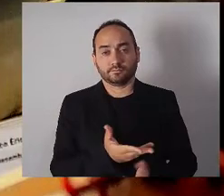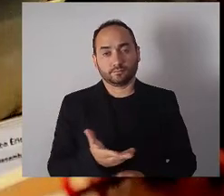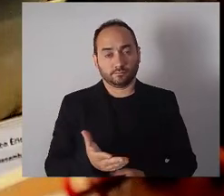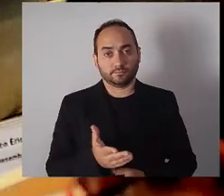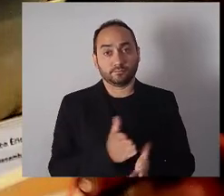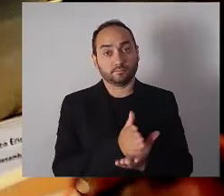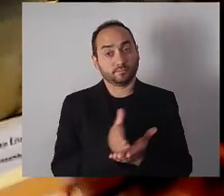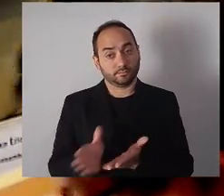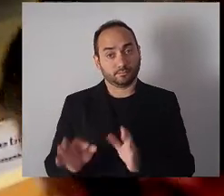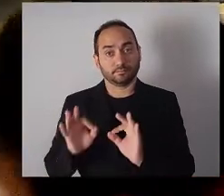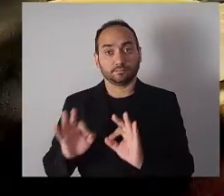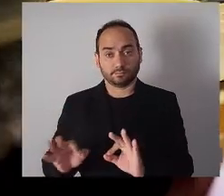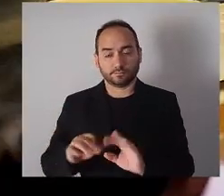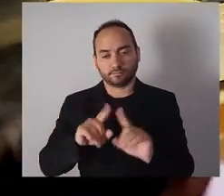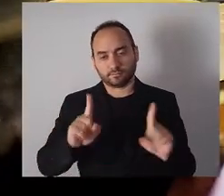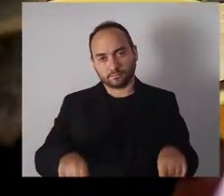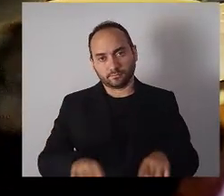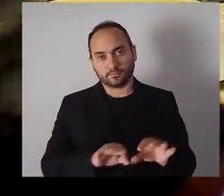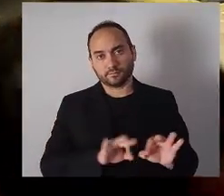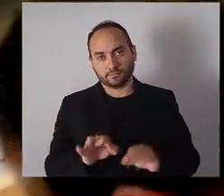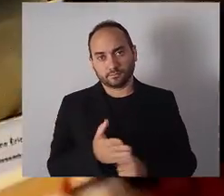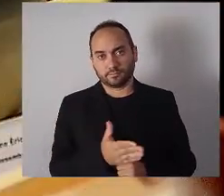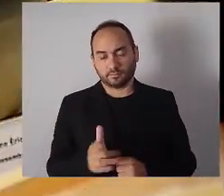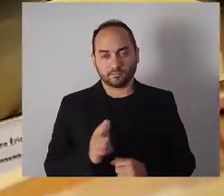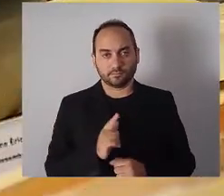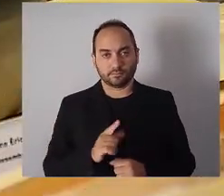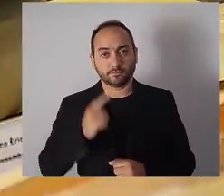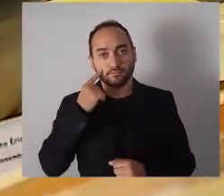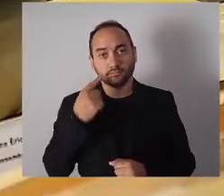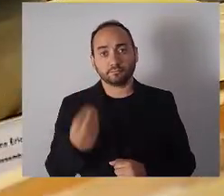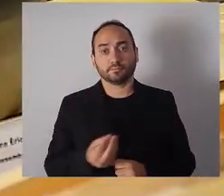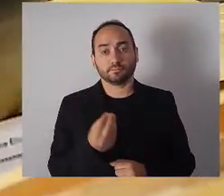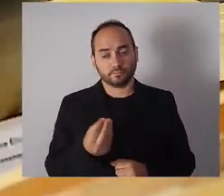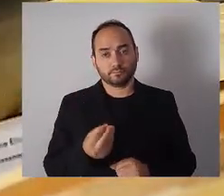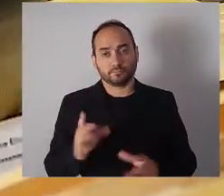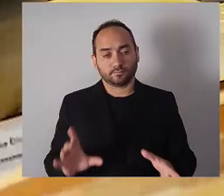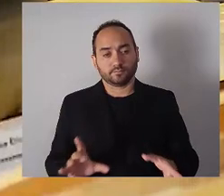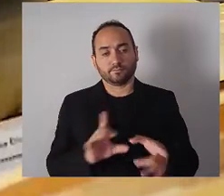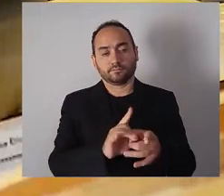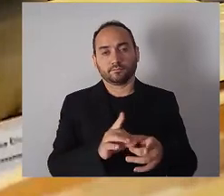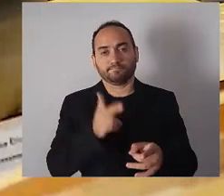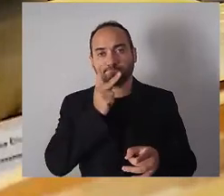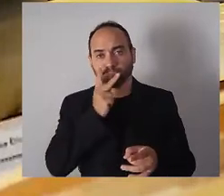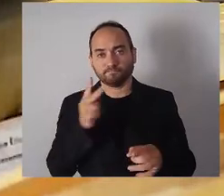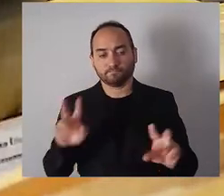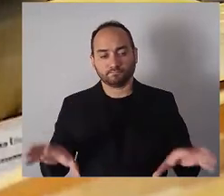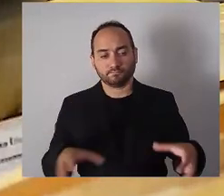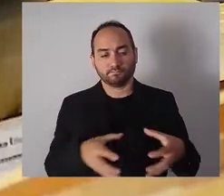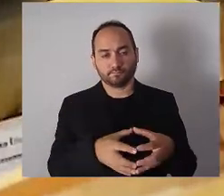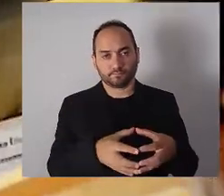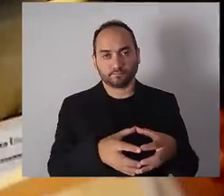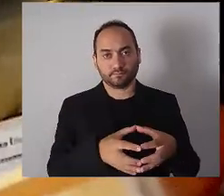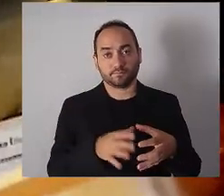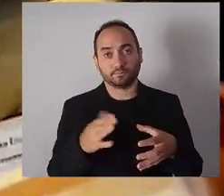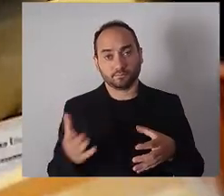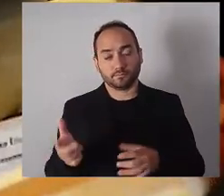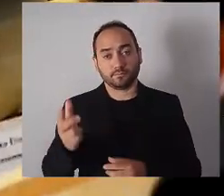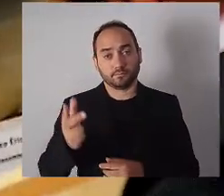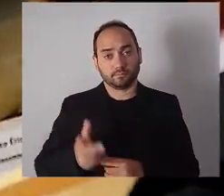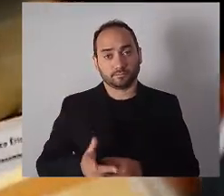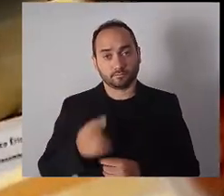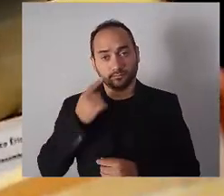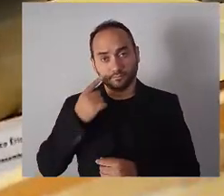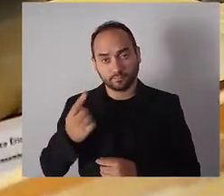desvio reiterado do programa partidário ante a fusão ocorrida entre os partidos. No caso em lista, coaduno com o